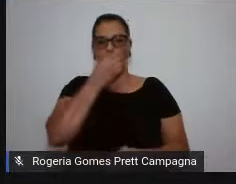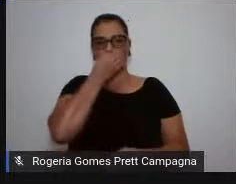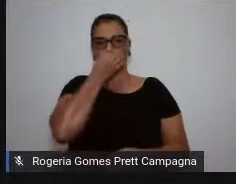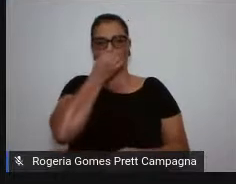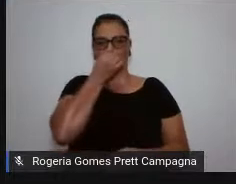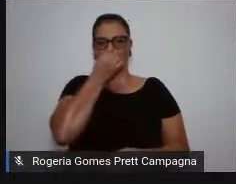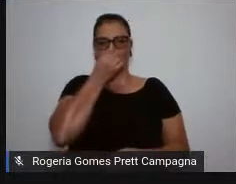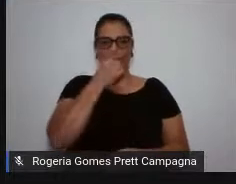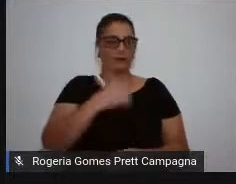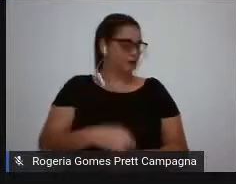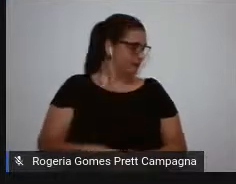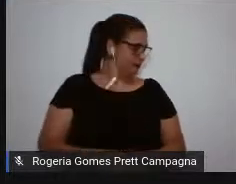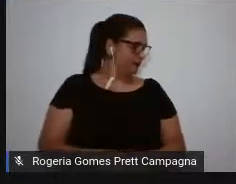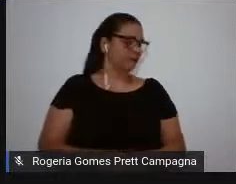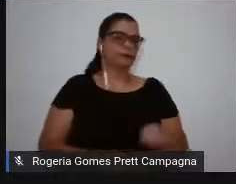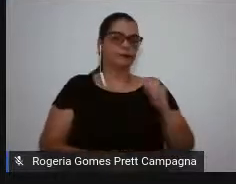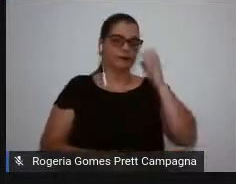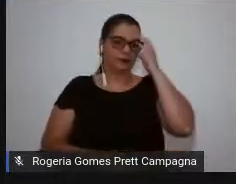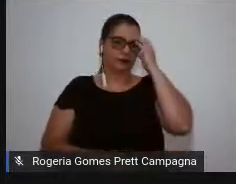relação